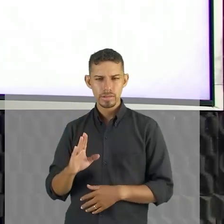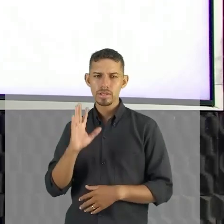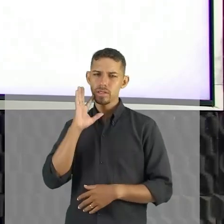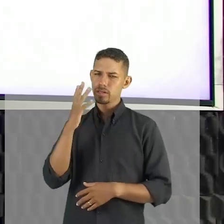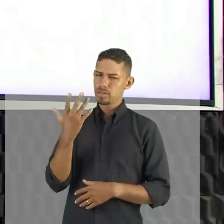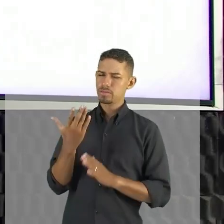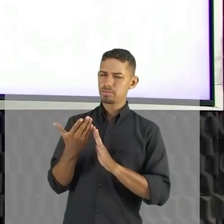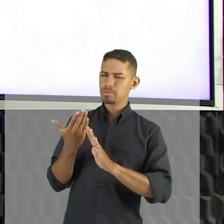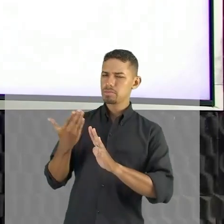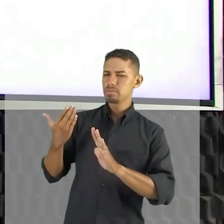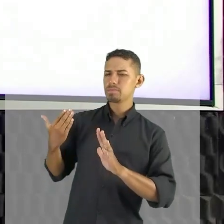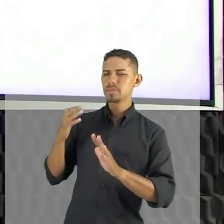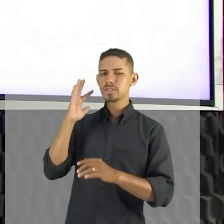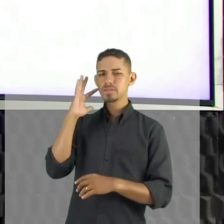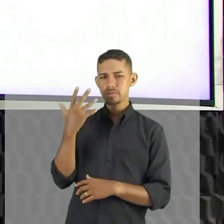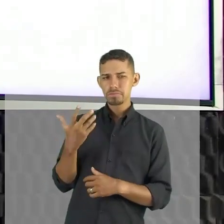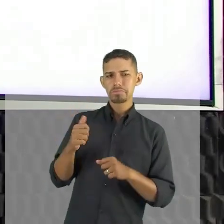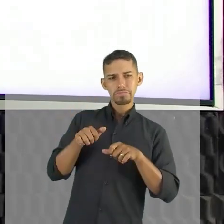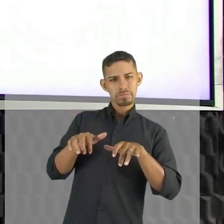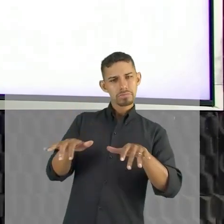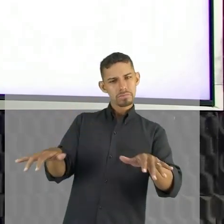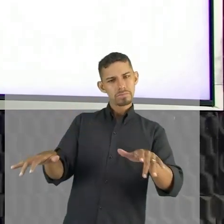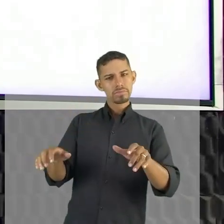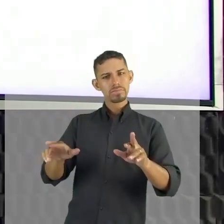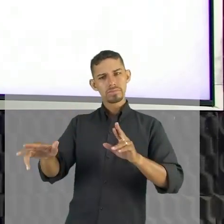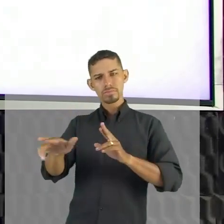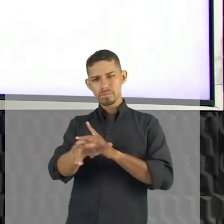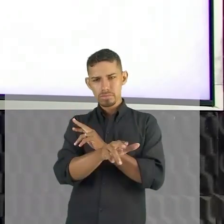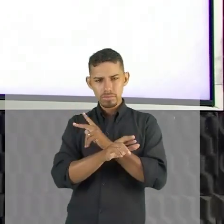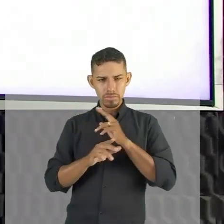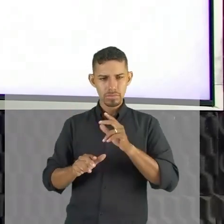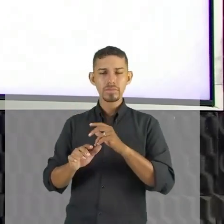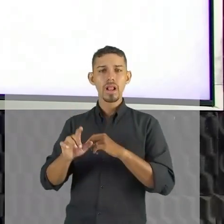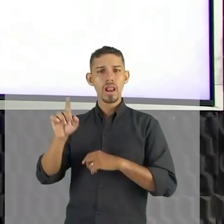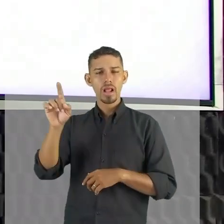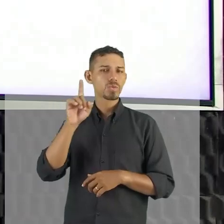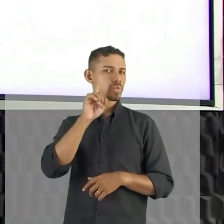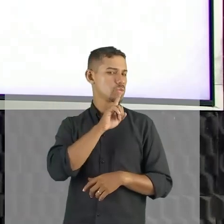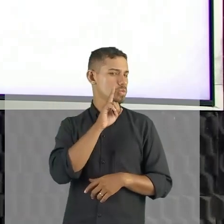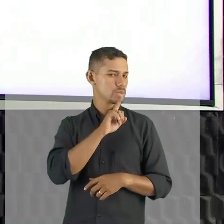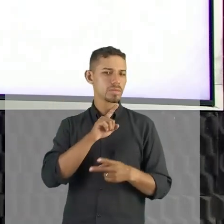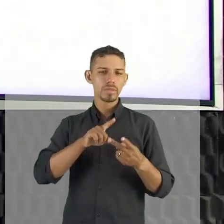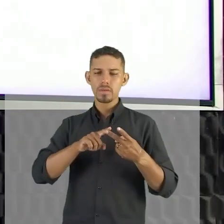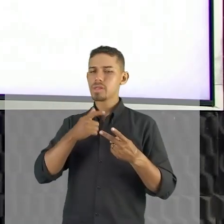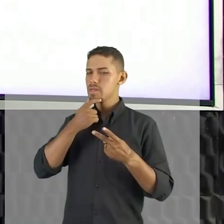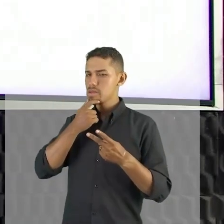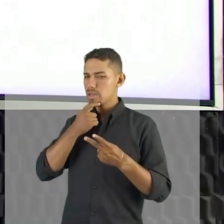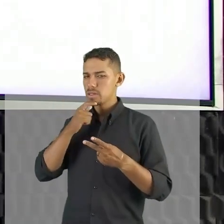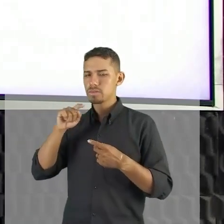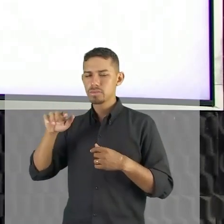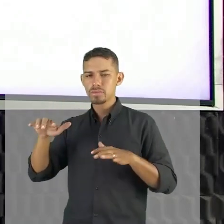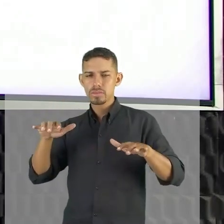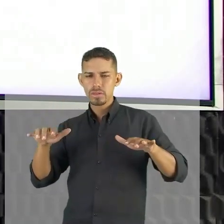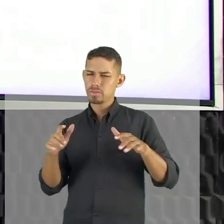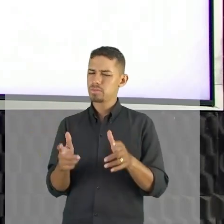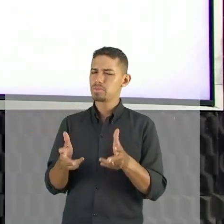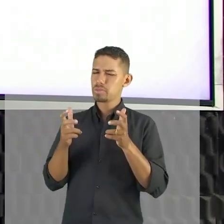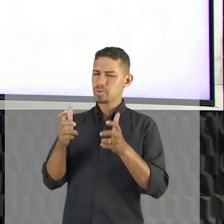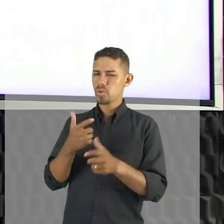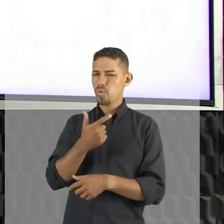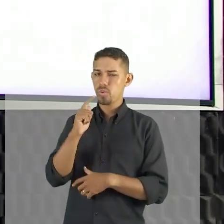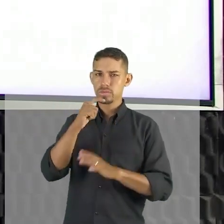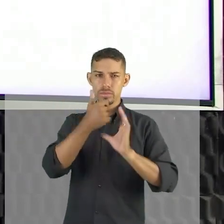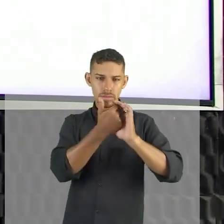se processou de maneira bastante diversa daquela verificada nos Estados Unidos e na Inglaterra, sendo notáveis, entre outras características,